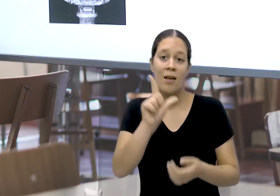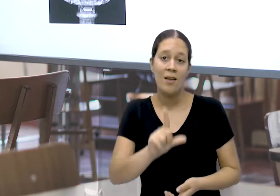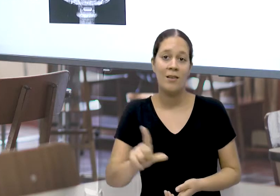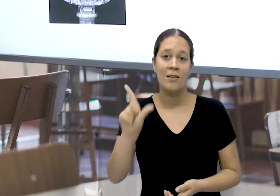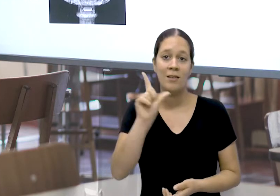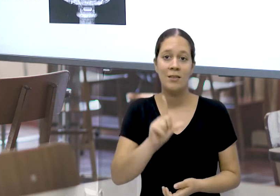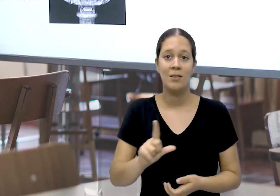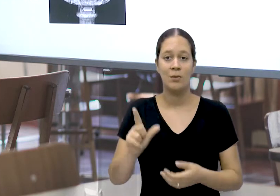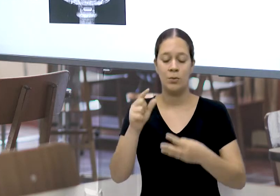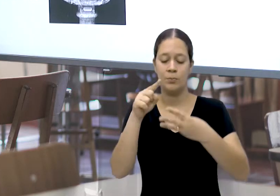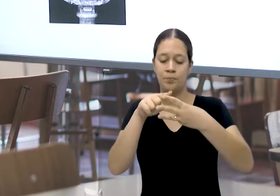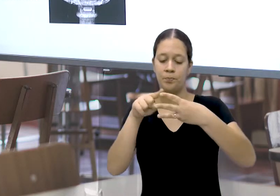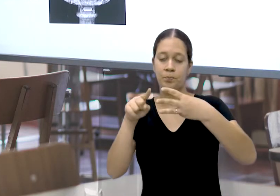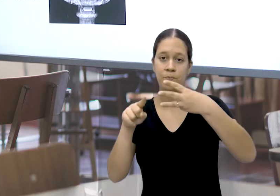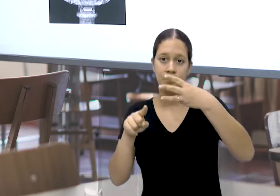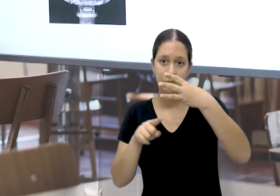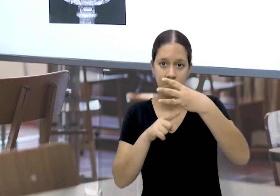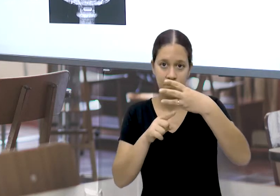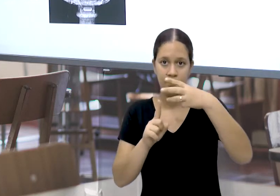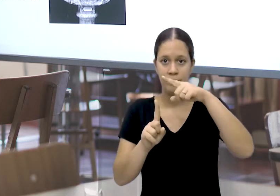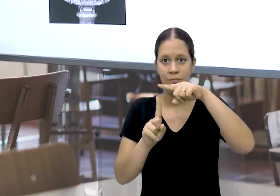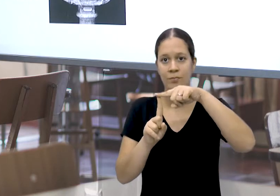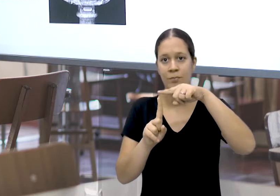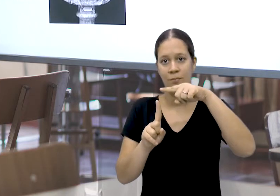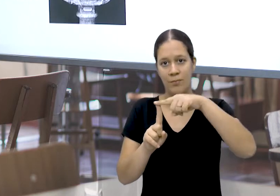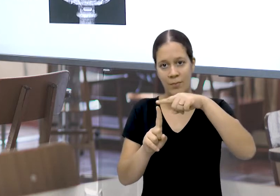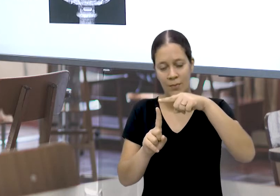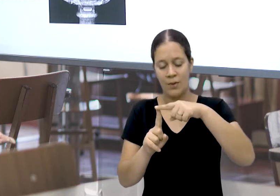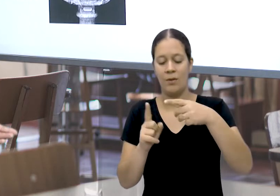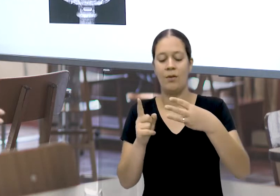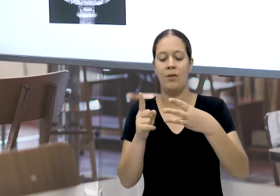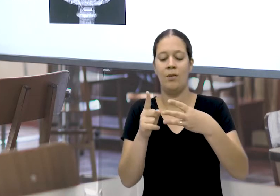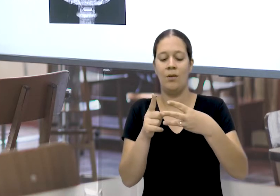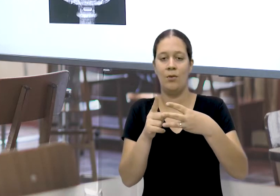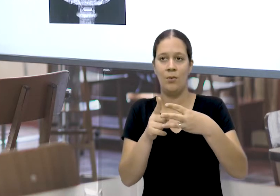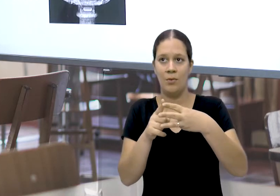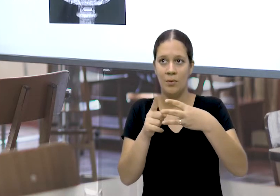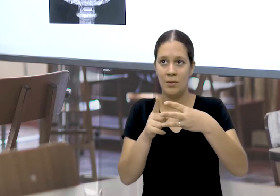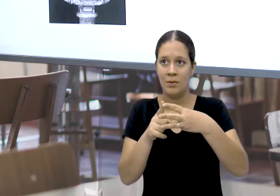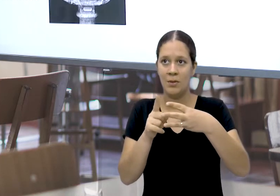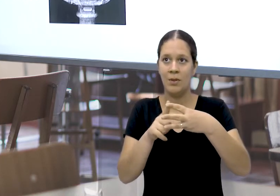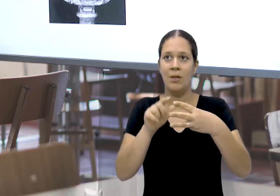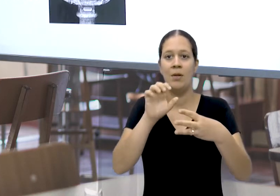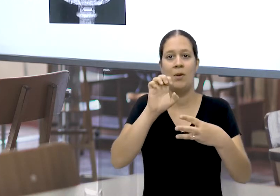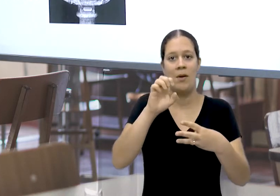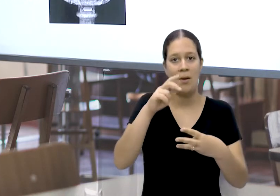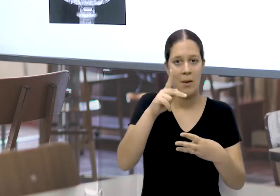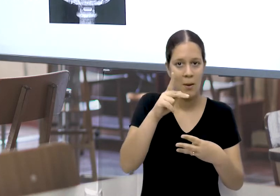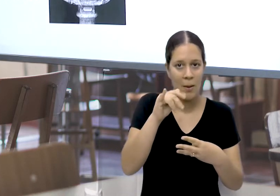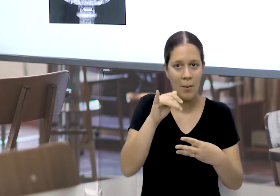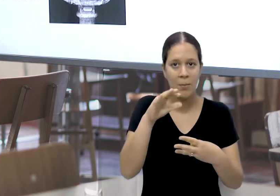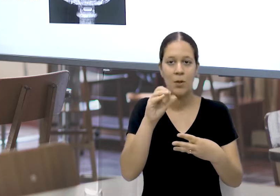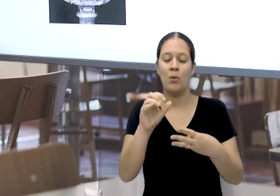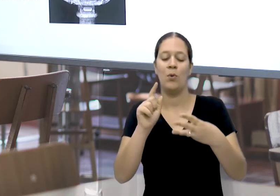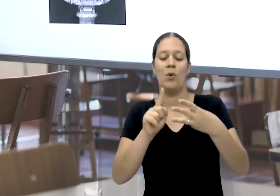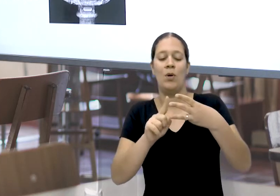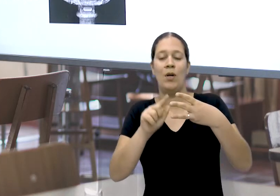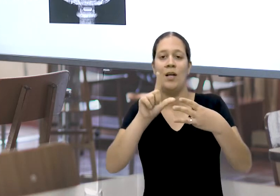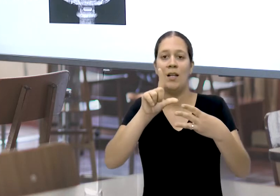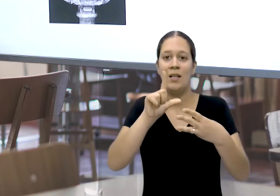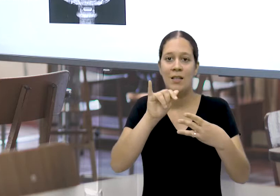longos, que contam histórias de grandes heróis, salvam princesas, enfim, normalmente textos